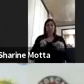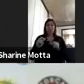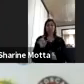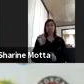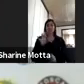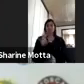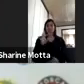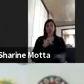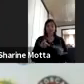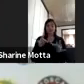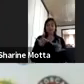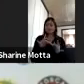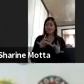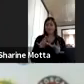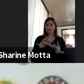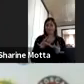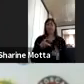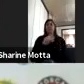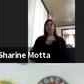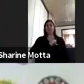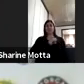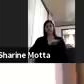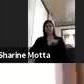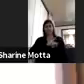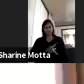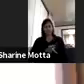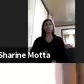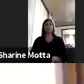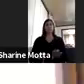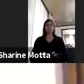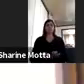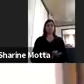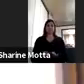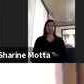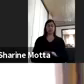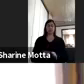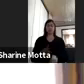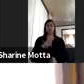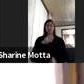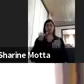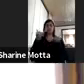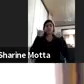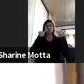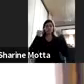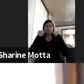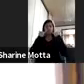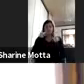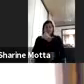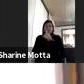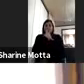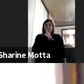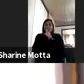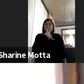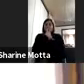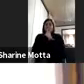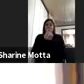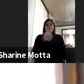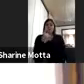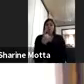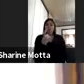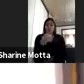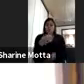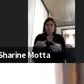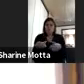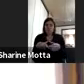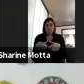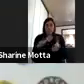E isso é no geral, doutora, saiba. Eu recebo essa notícia com muita tristeza, porque só o Ministério Público não vai tirar o país